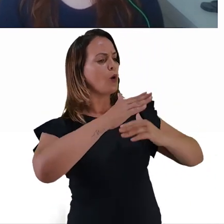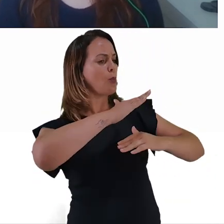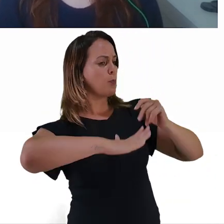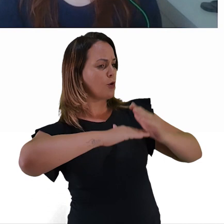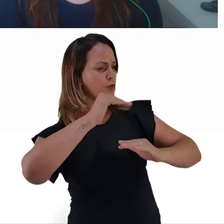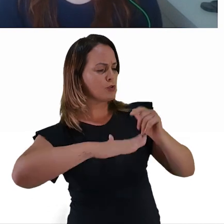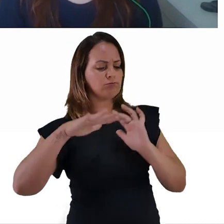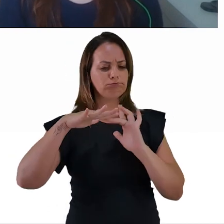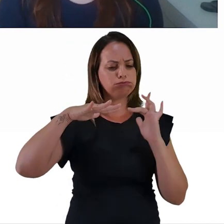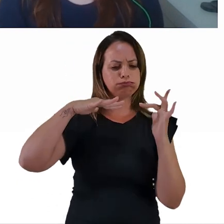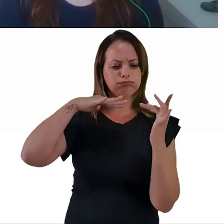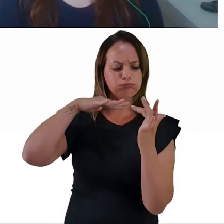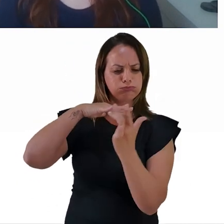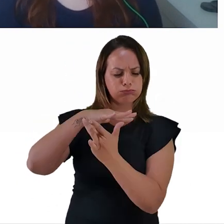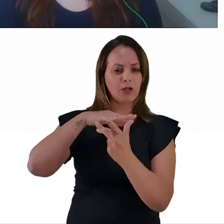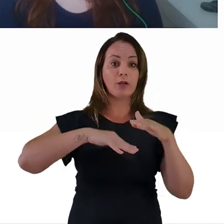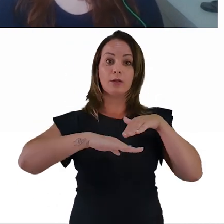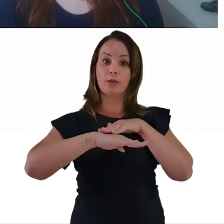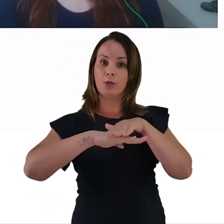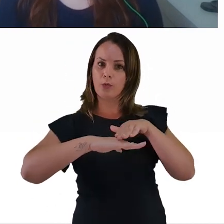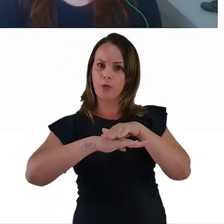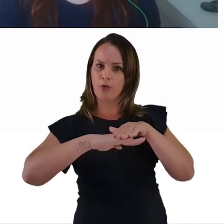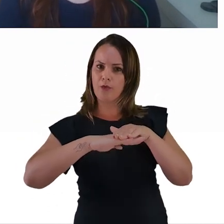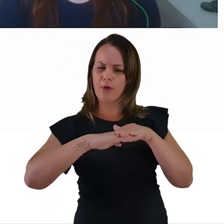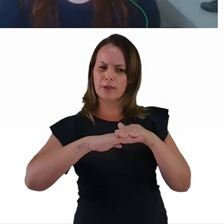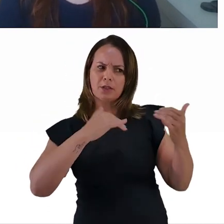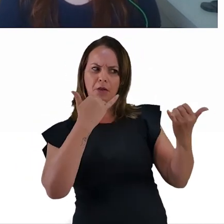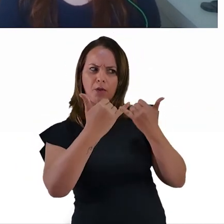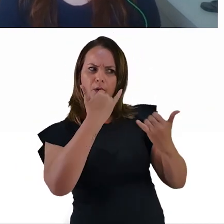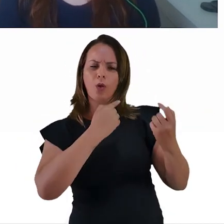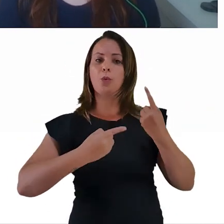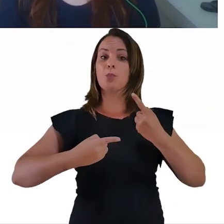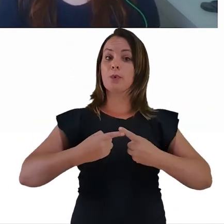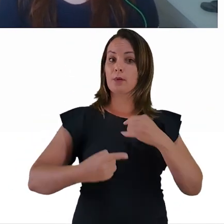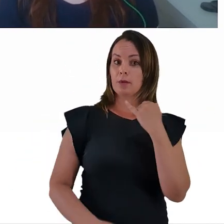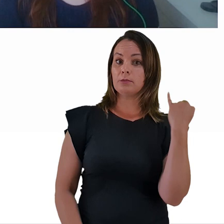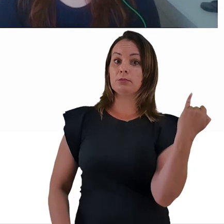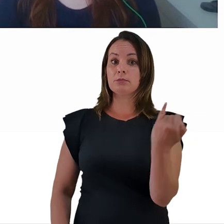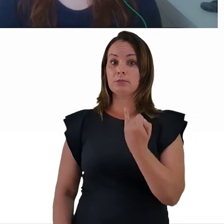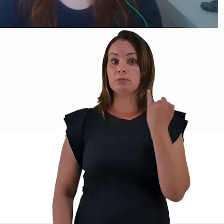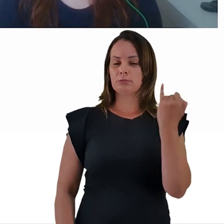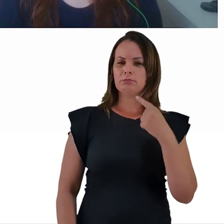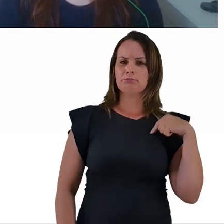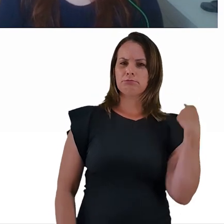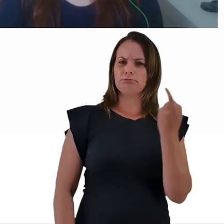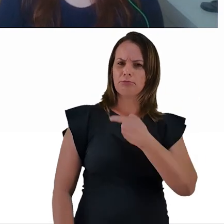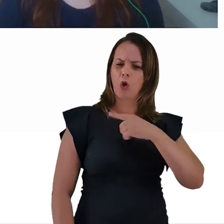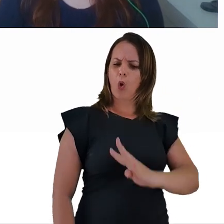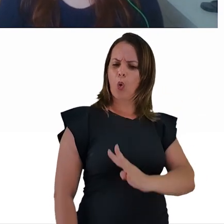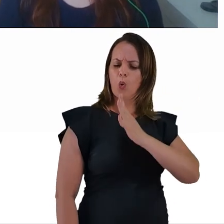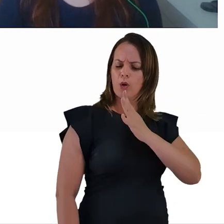no Instagram. Conversem com eles para eles se informarem, porque é muito importante que a gente conheça a ciência e,